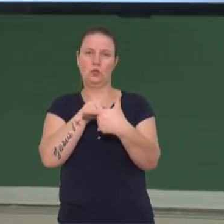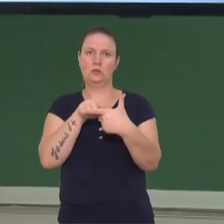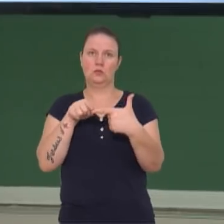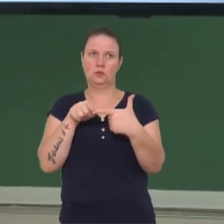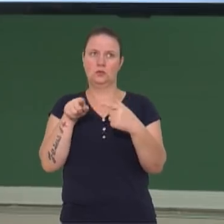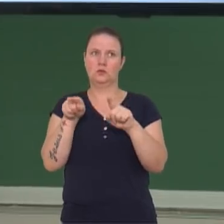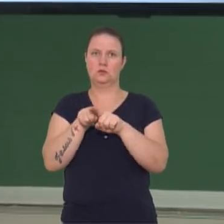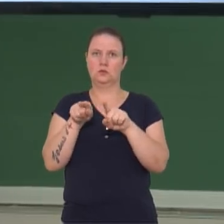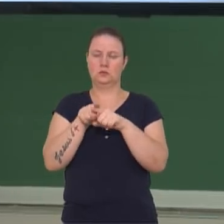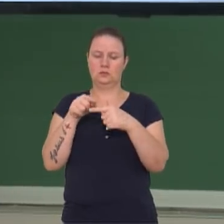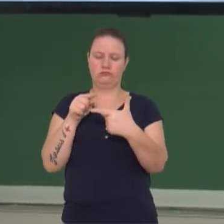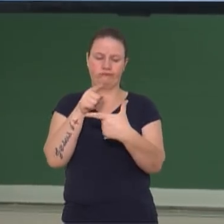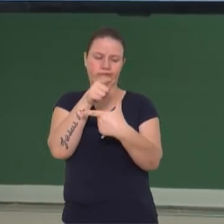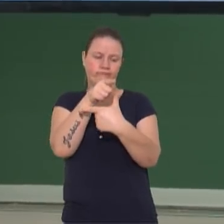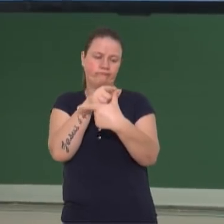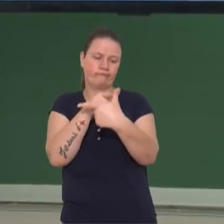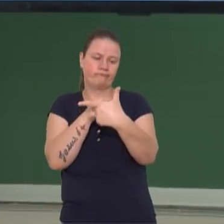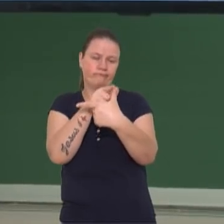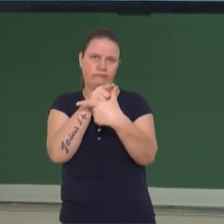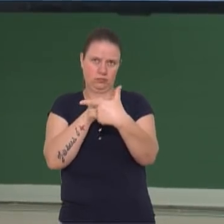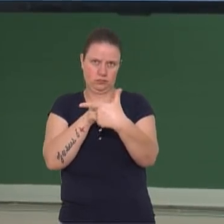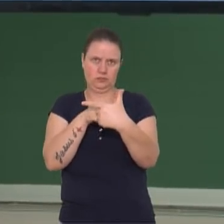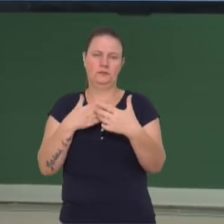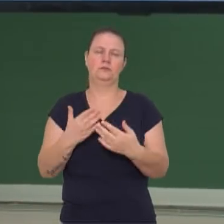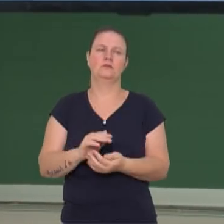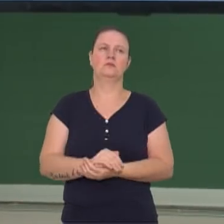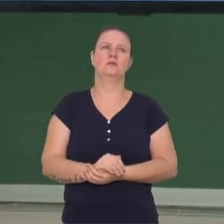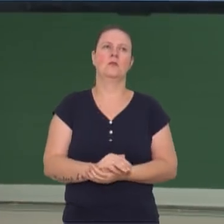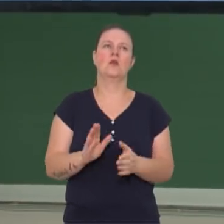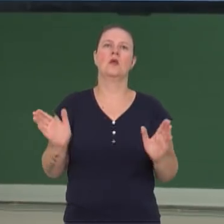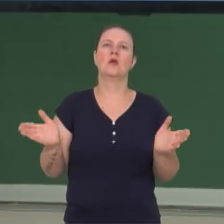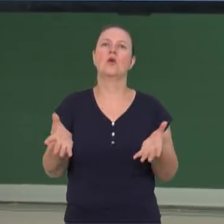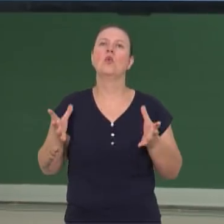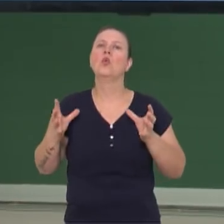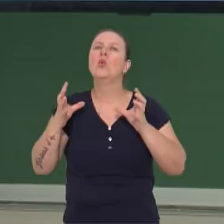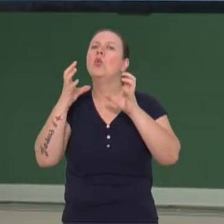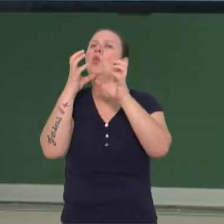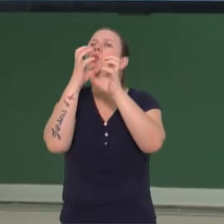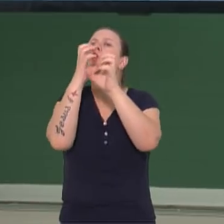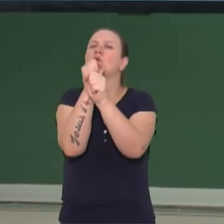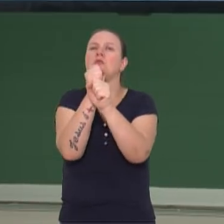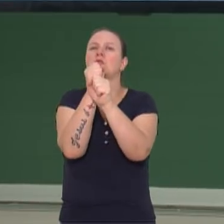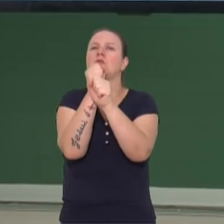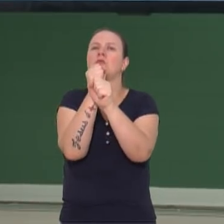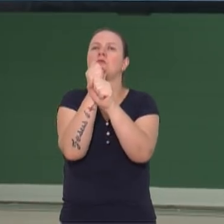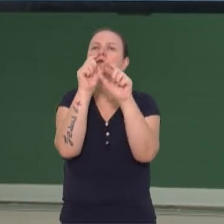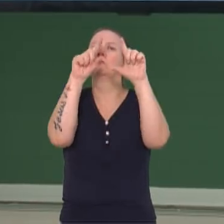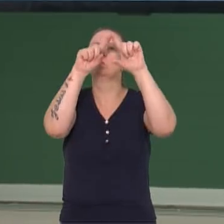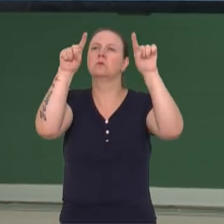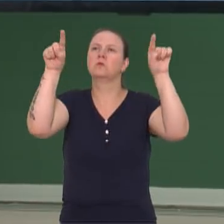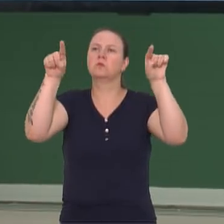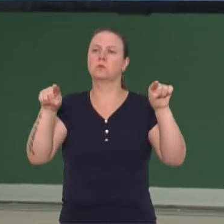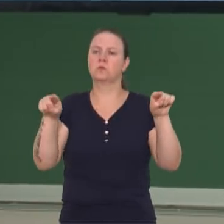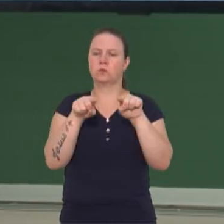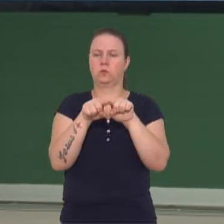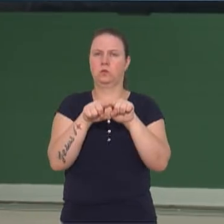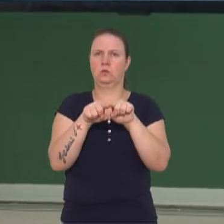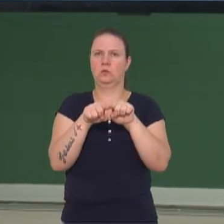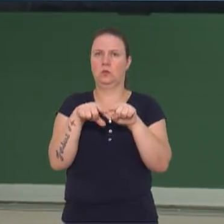medida da largura. Perímetro. Vou somar todo mundo. Mas eu tenho um lado só